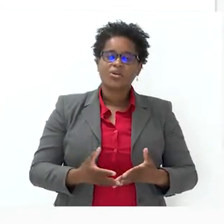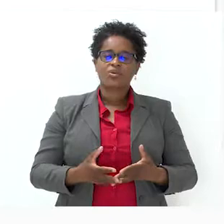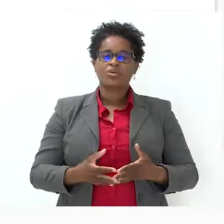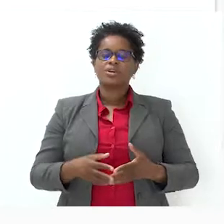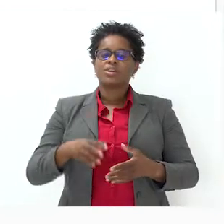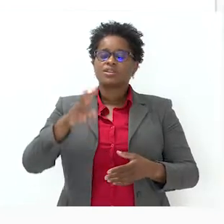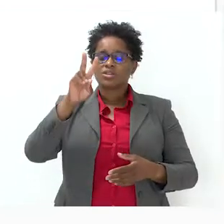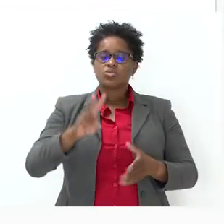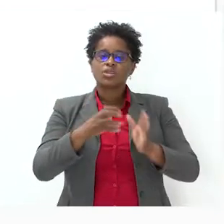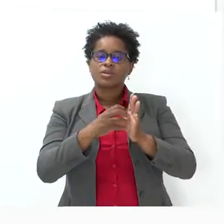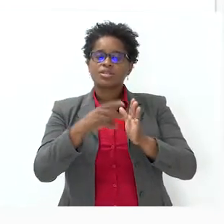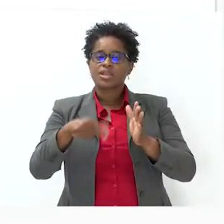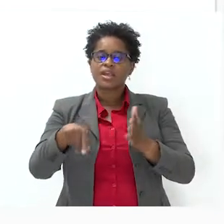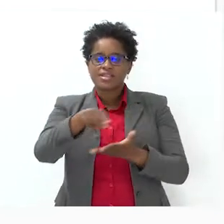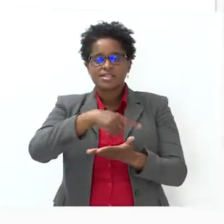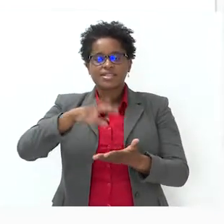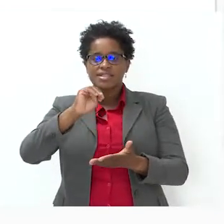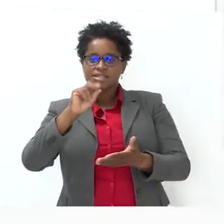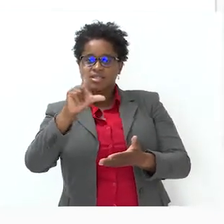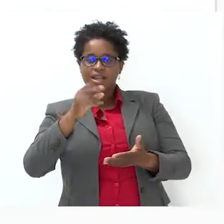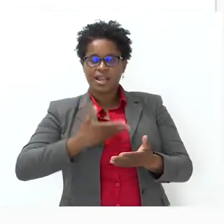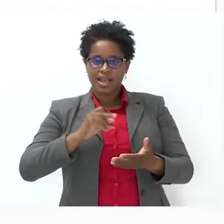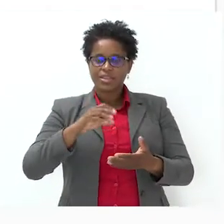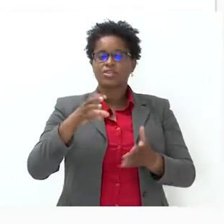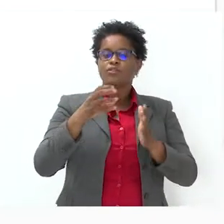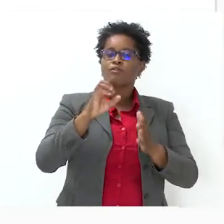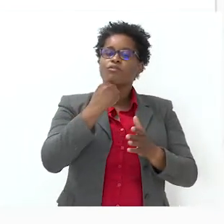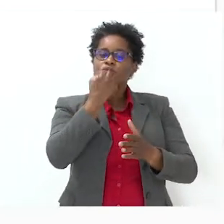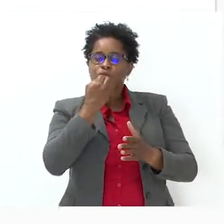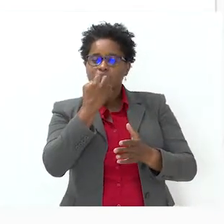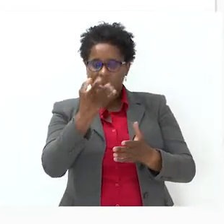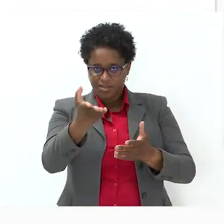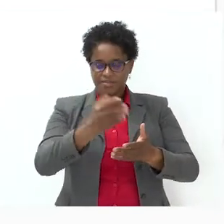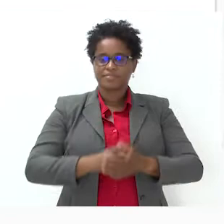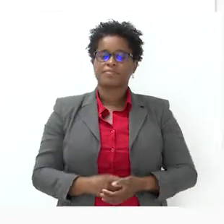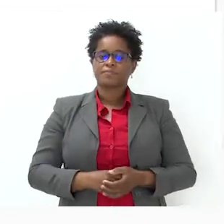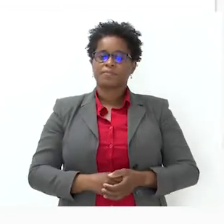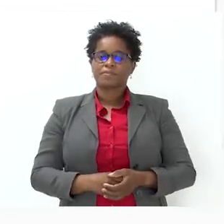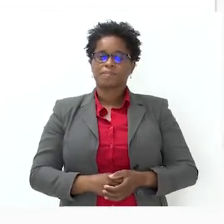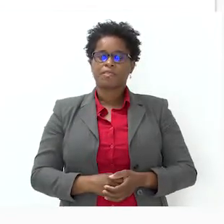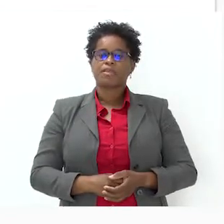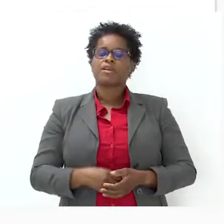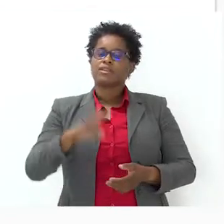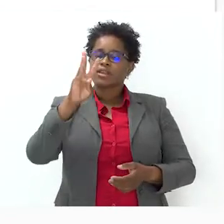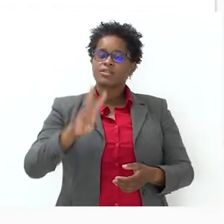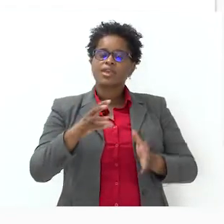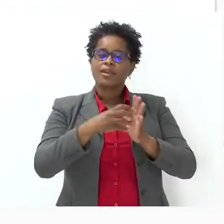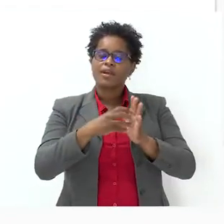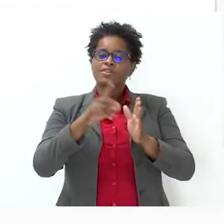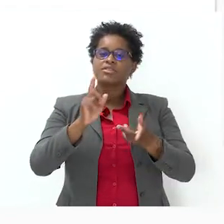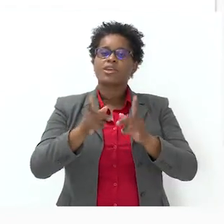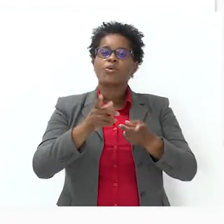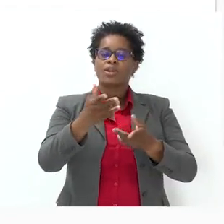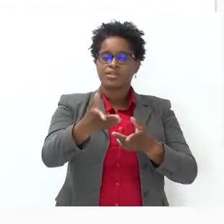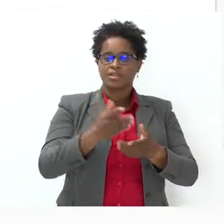imagem temos salada de fruta, exatamente. E na terceira imagem, o que é que